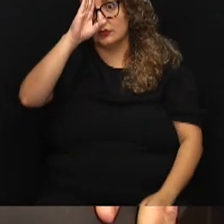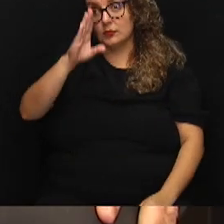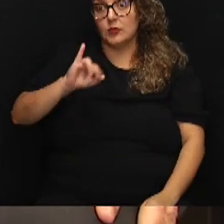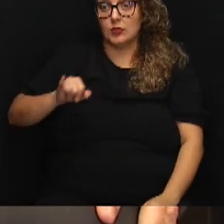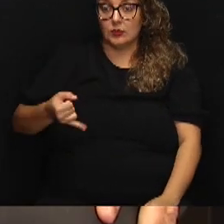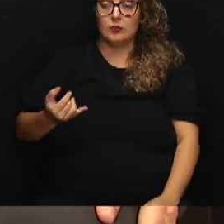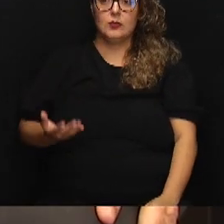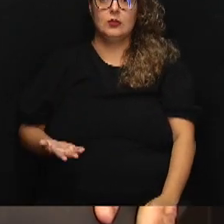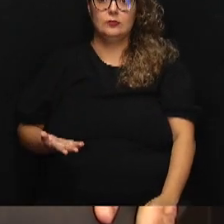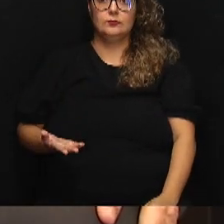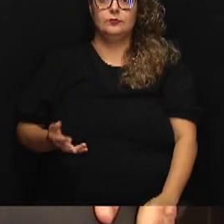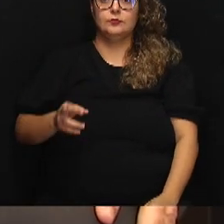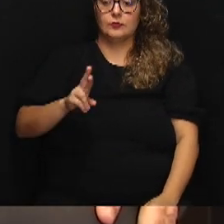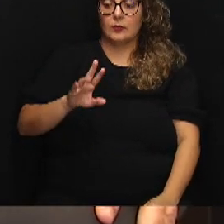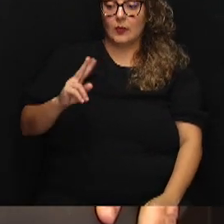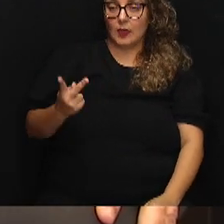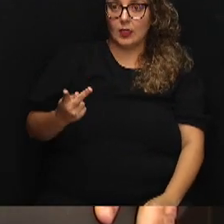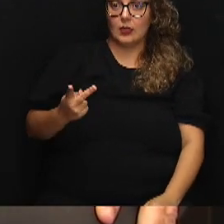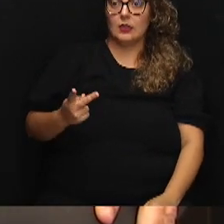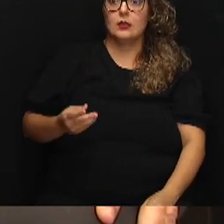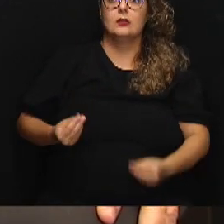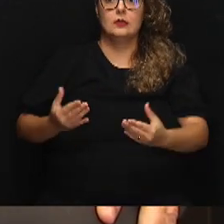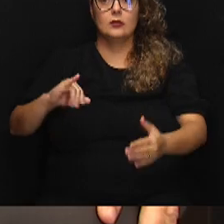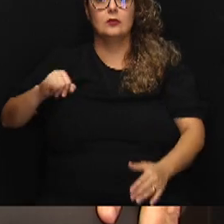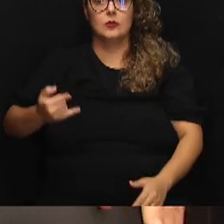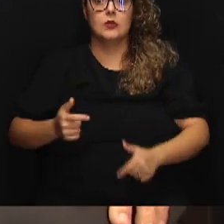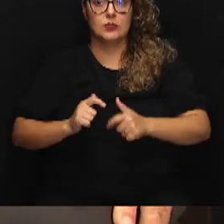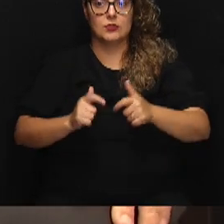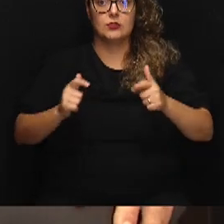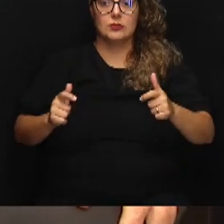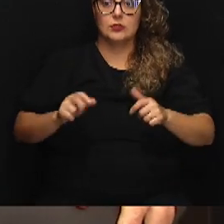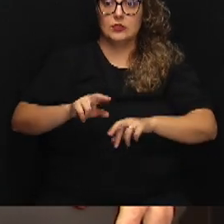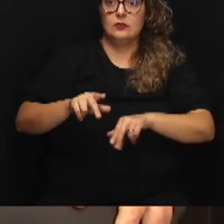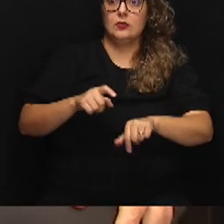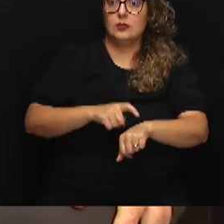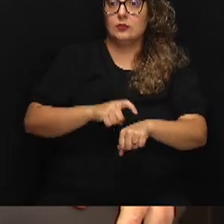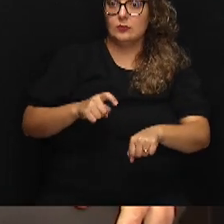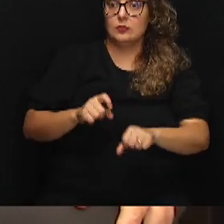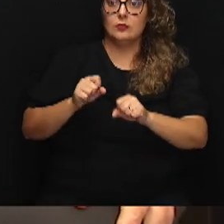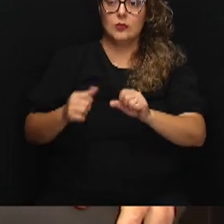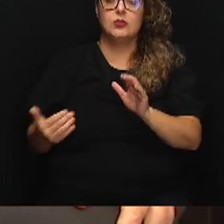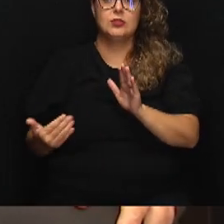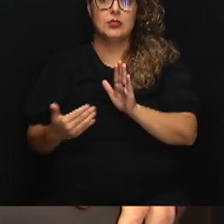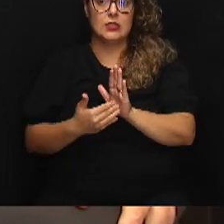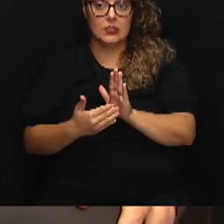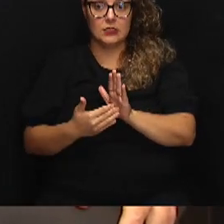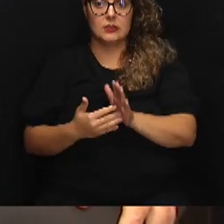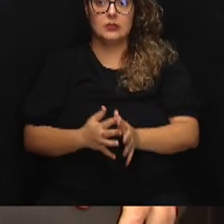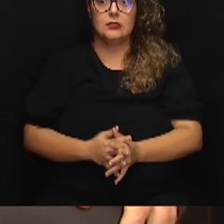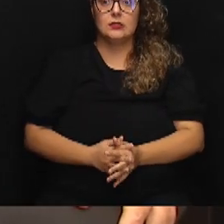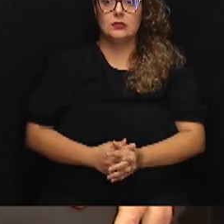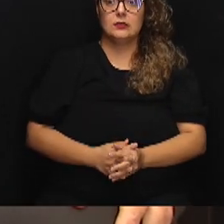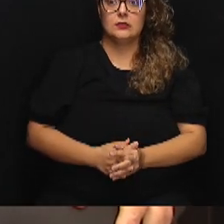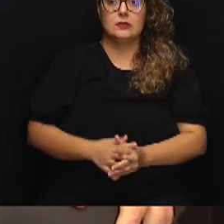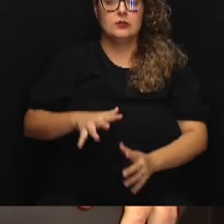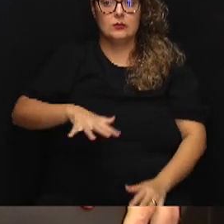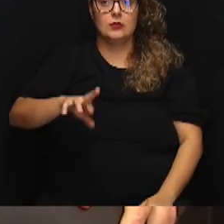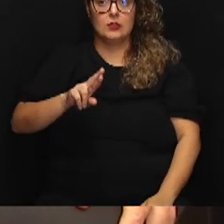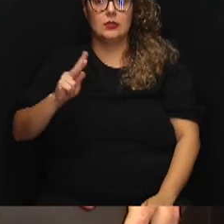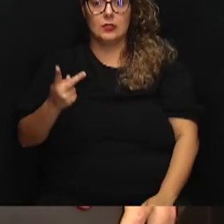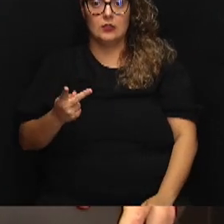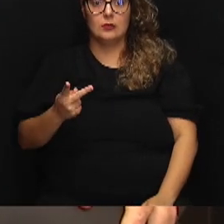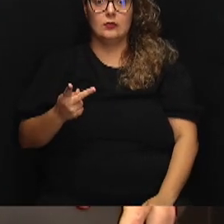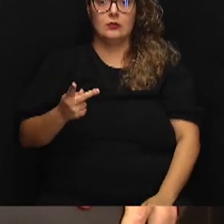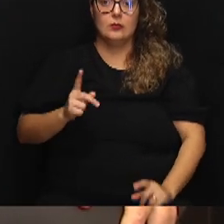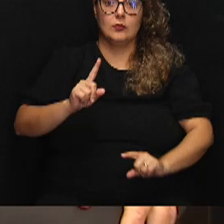oportunidades. A área de recursos humanos dá muita oportunidade de crescimento. Em vários momentos você pode até ter na área de RH um trampolim